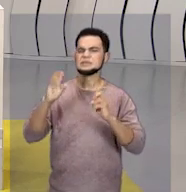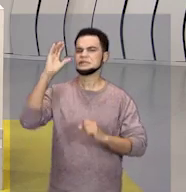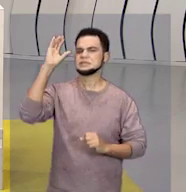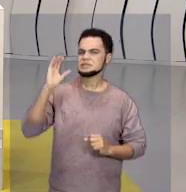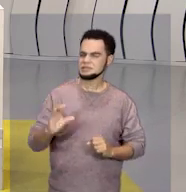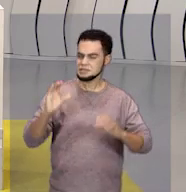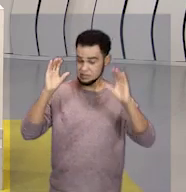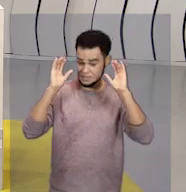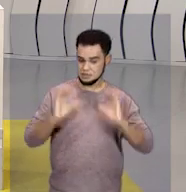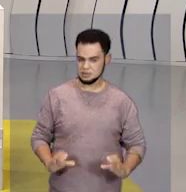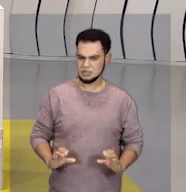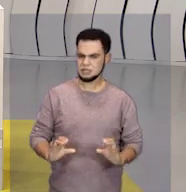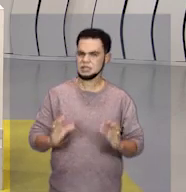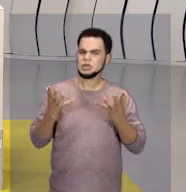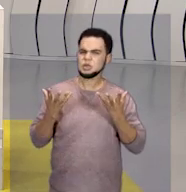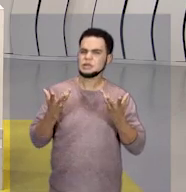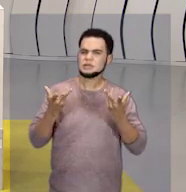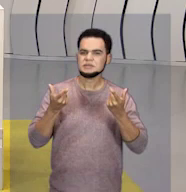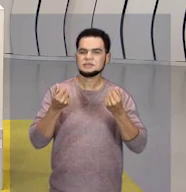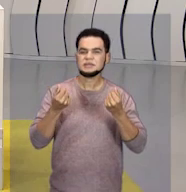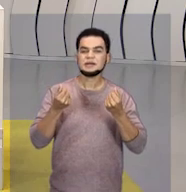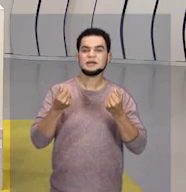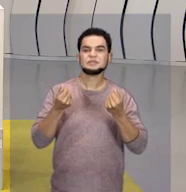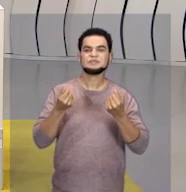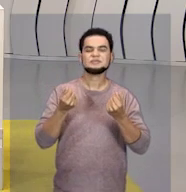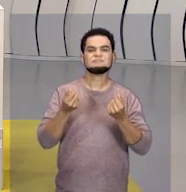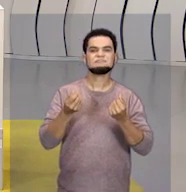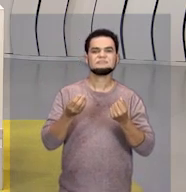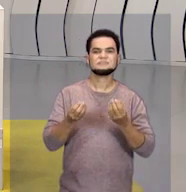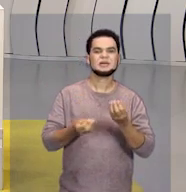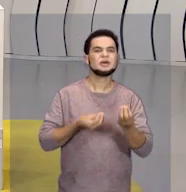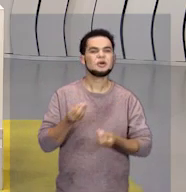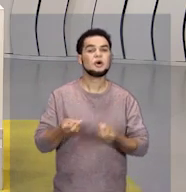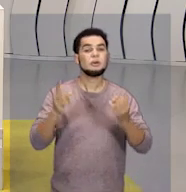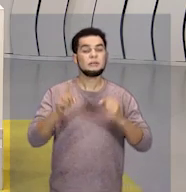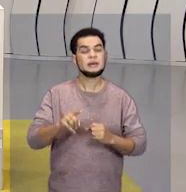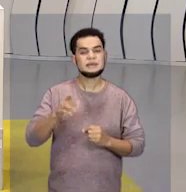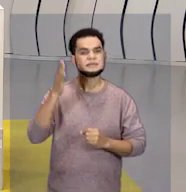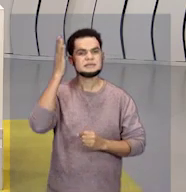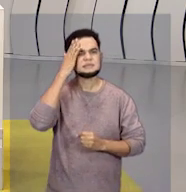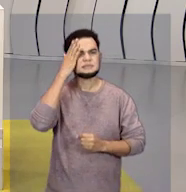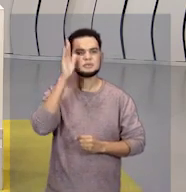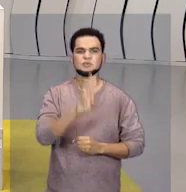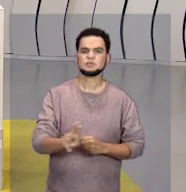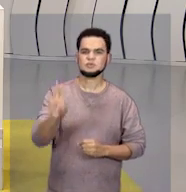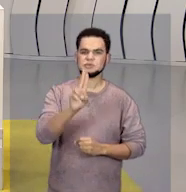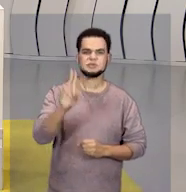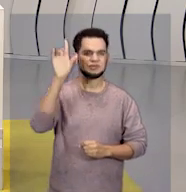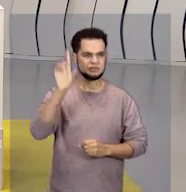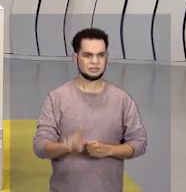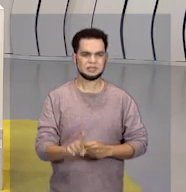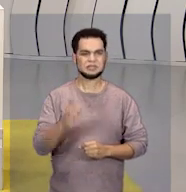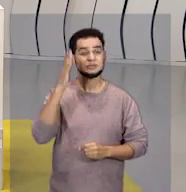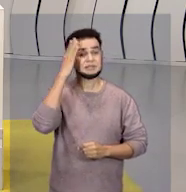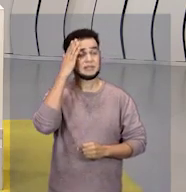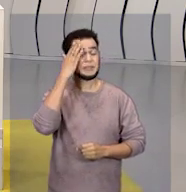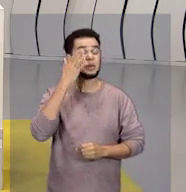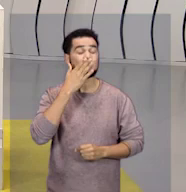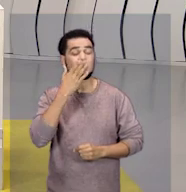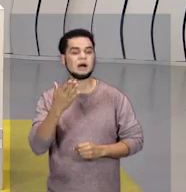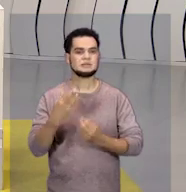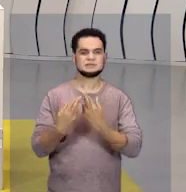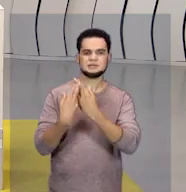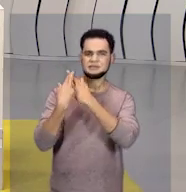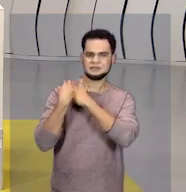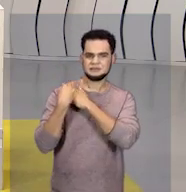vem justamente de usar esses direitos, de saber exatamente quais são esses deveres.